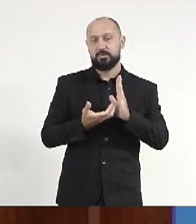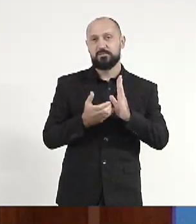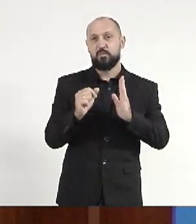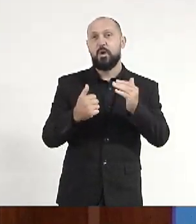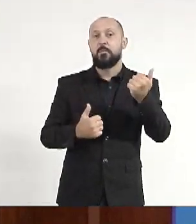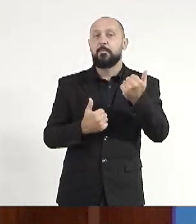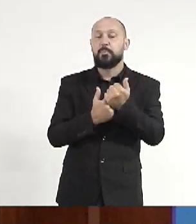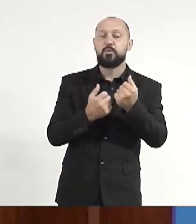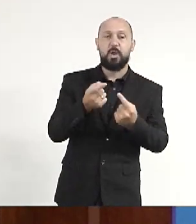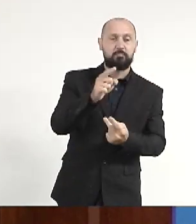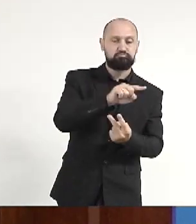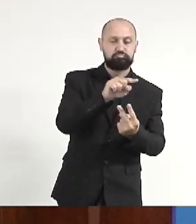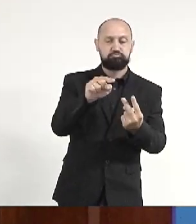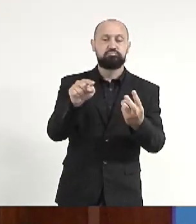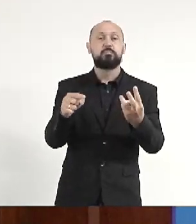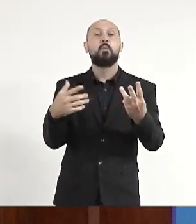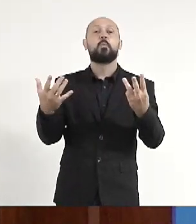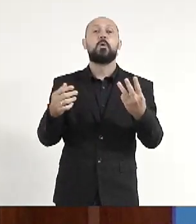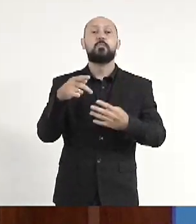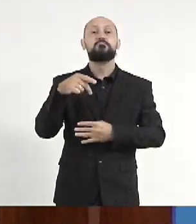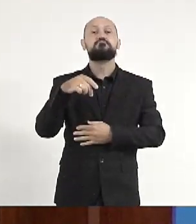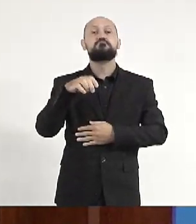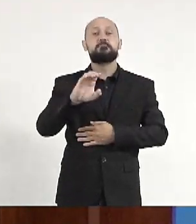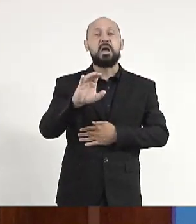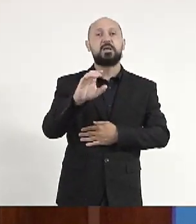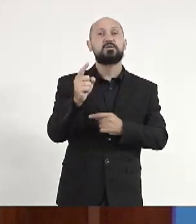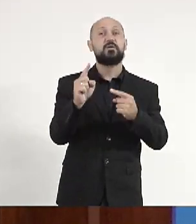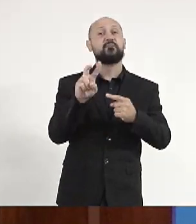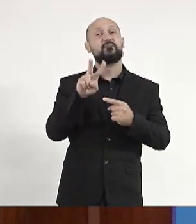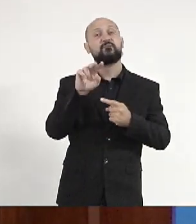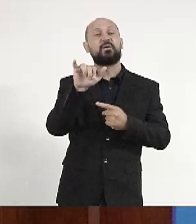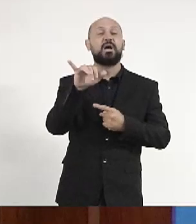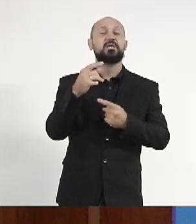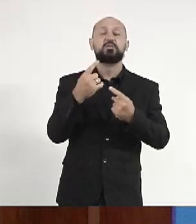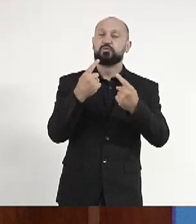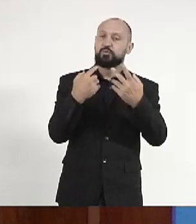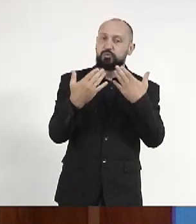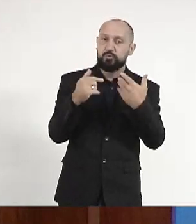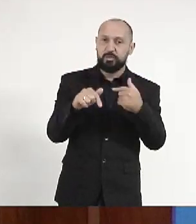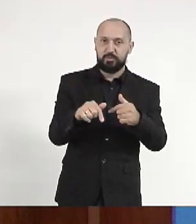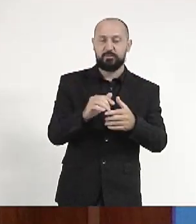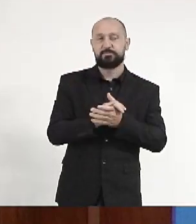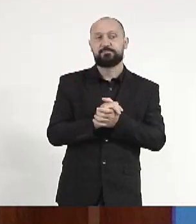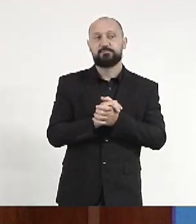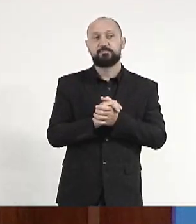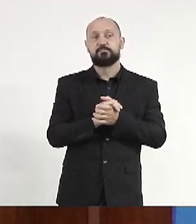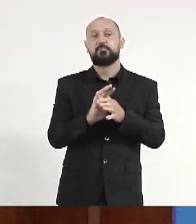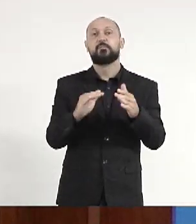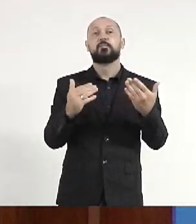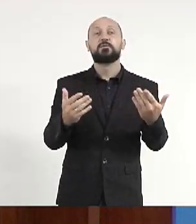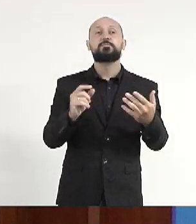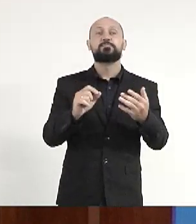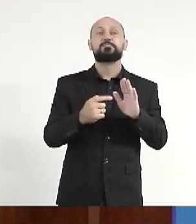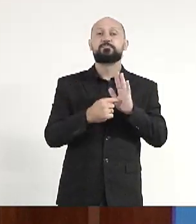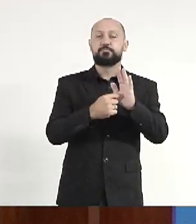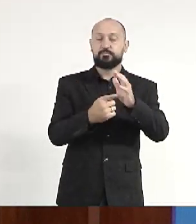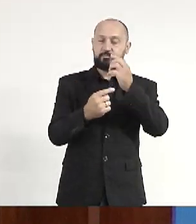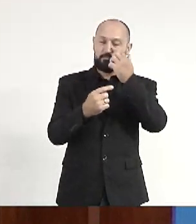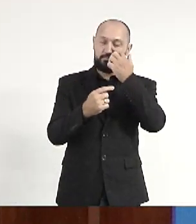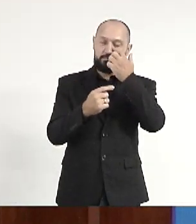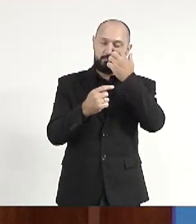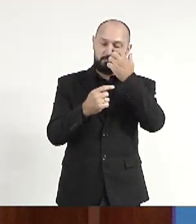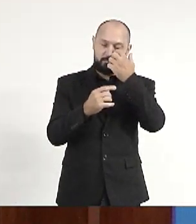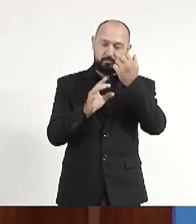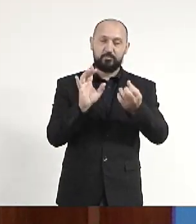o apoio a uma ou a outra PEC, nós vamos discuti-la aqui dentro. Entretanto, o que eu coloco